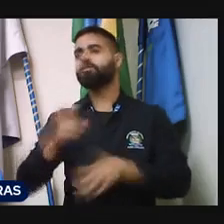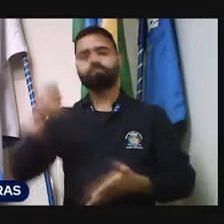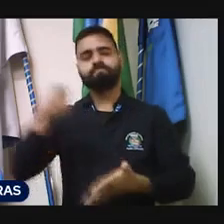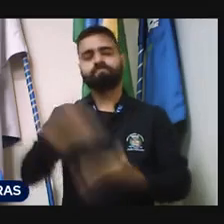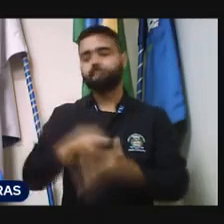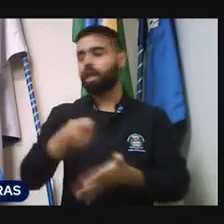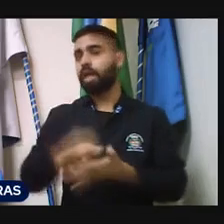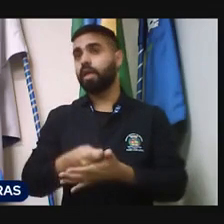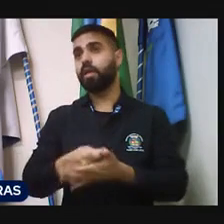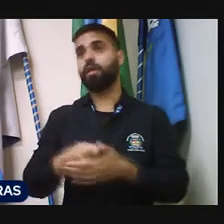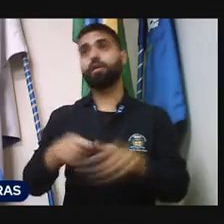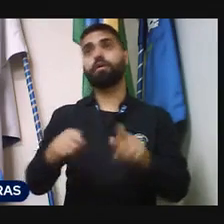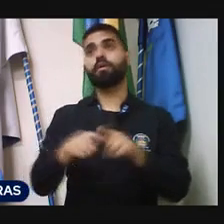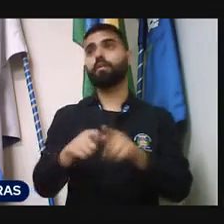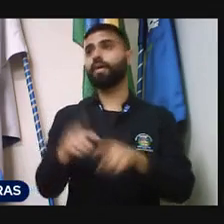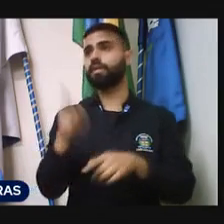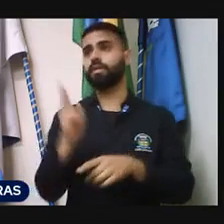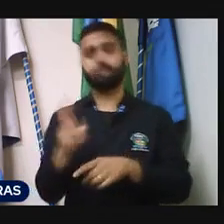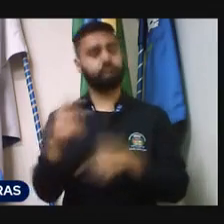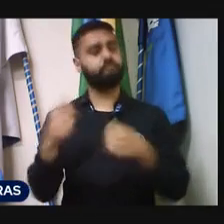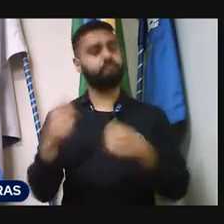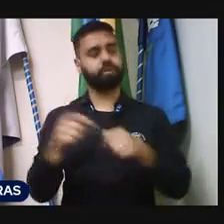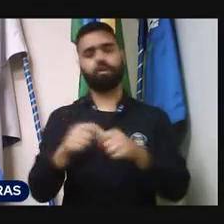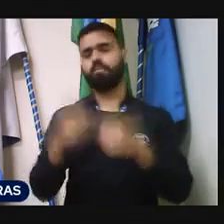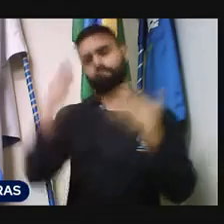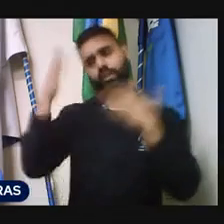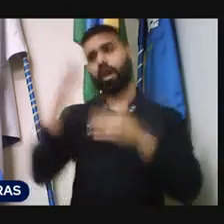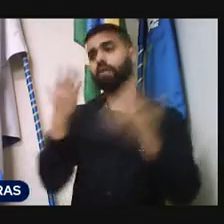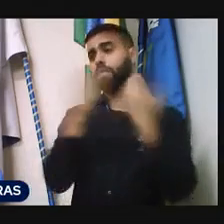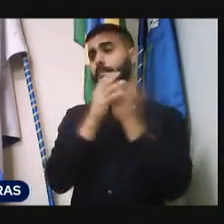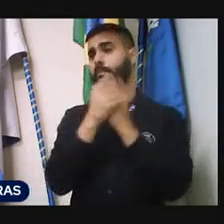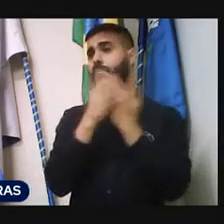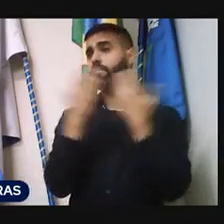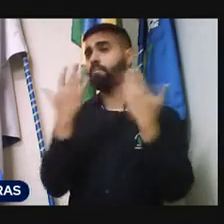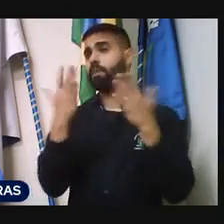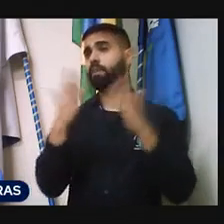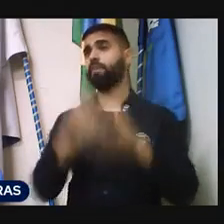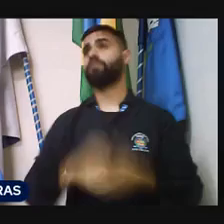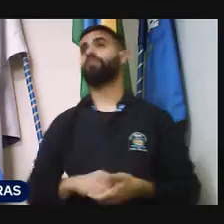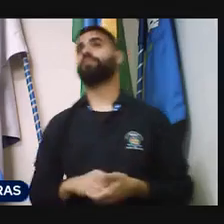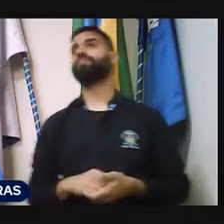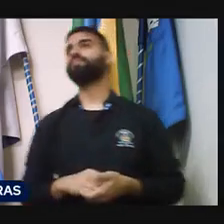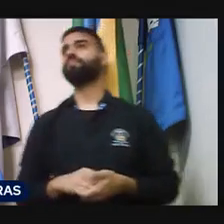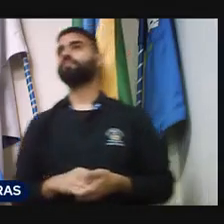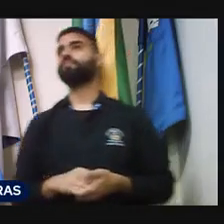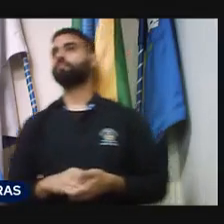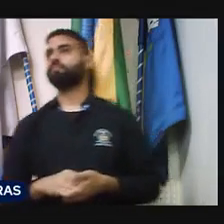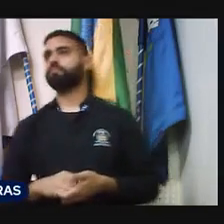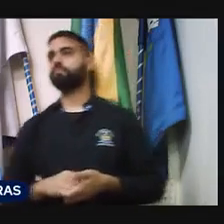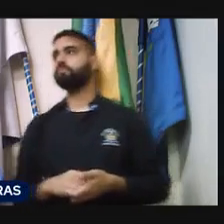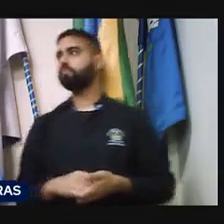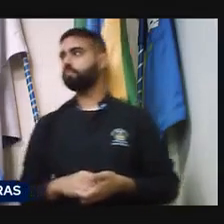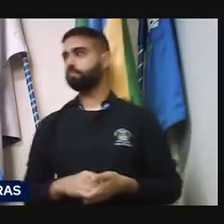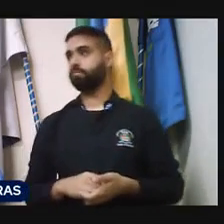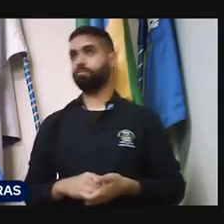e de forma mais corriqueira Tá certo obrigado Parabéns pela o Ofício de vocês aí